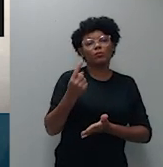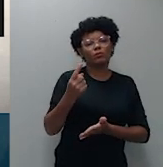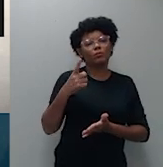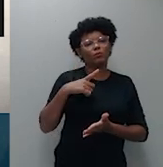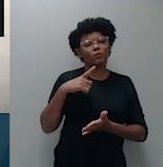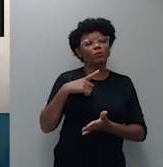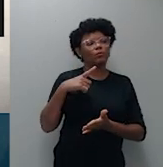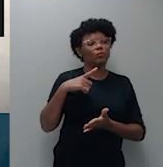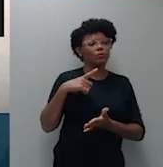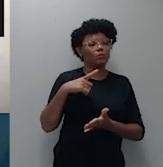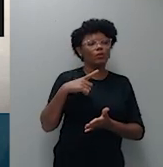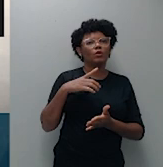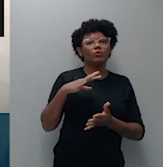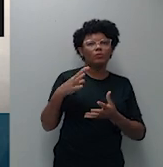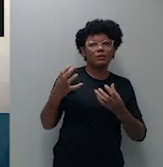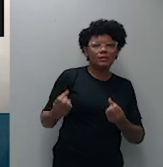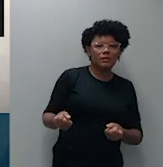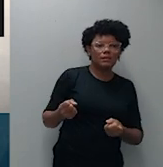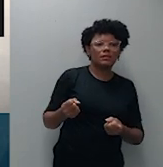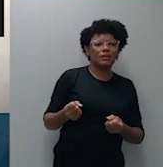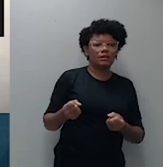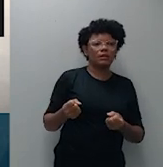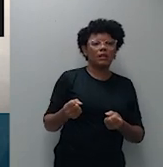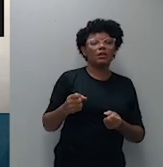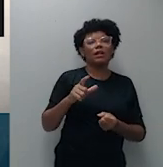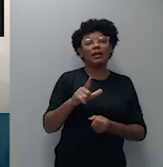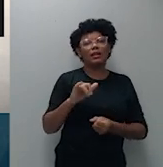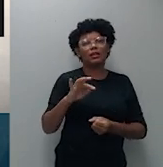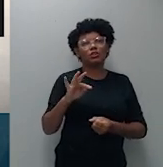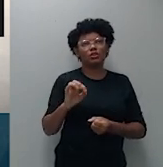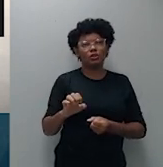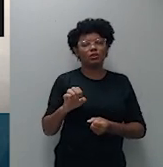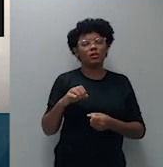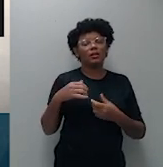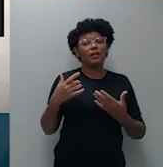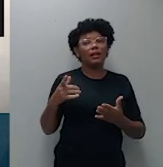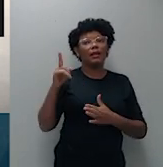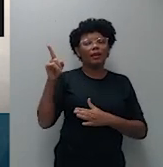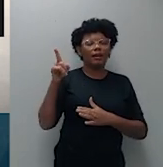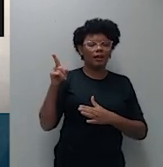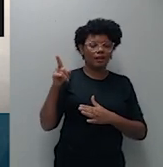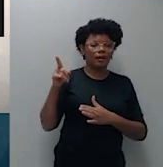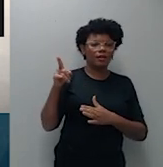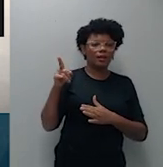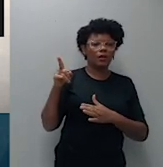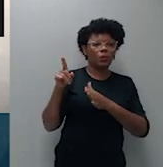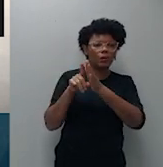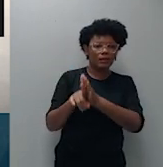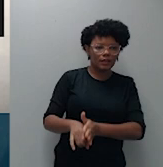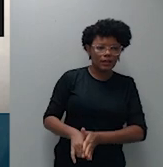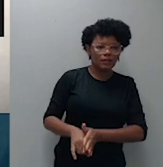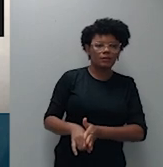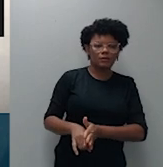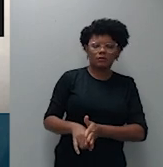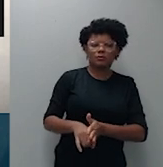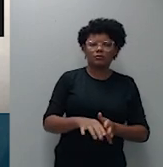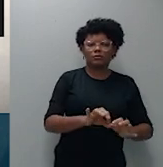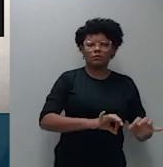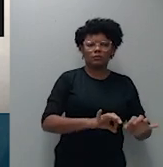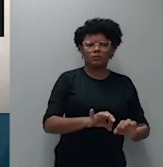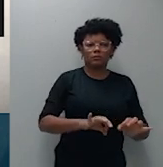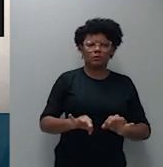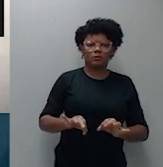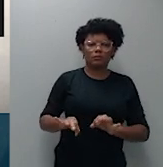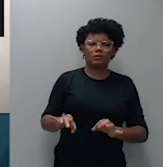quanto aos efeitos decorrentes do reconhecimento do litisconsórcio passivo necessário na espécie com a análise do plano